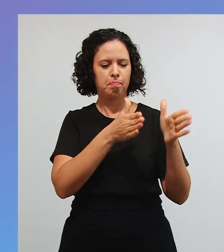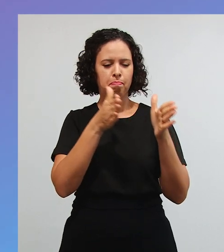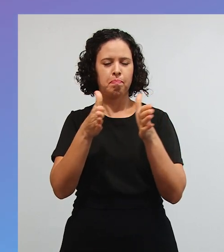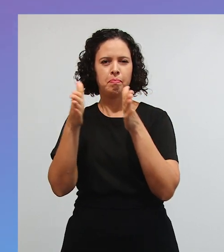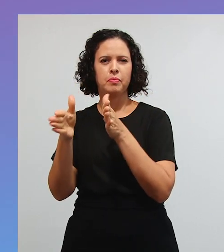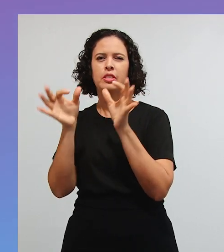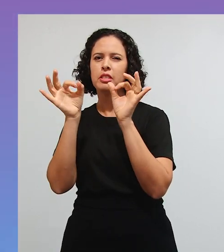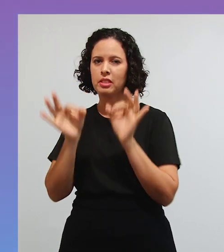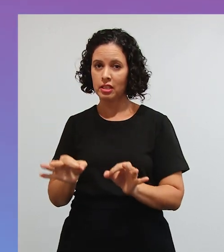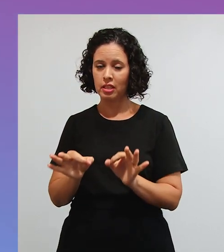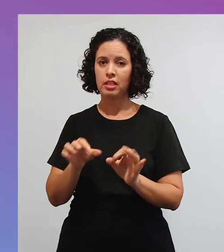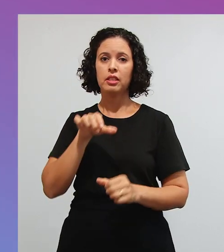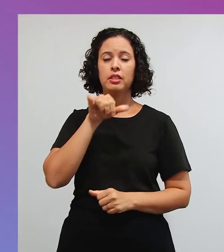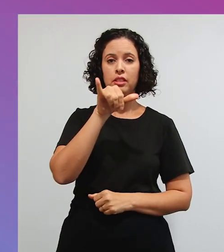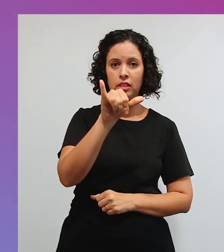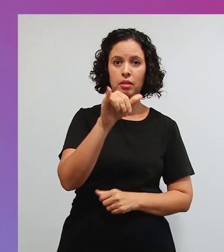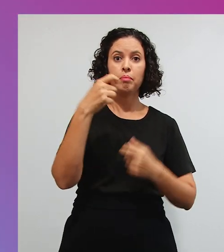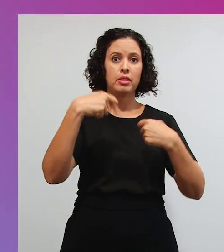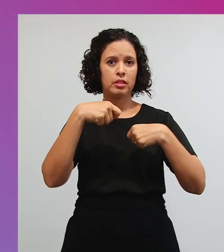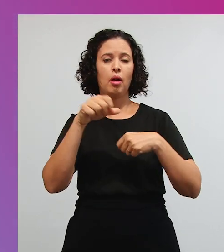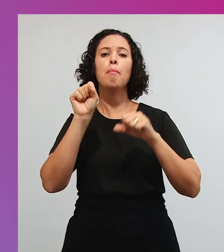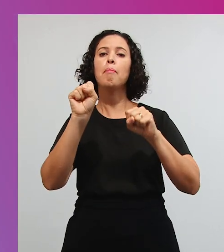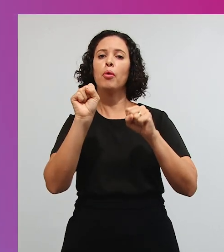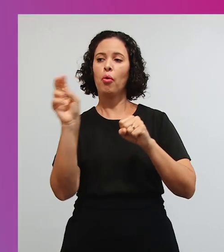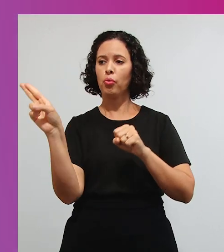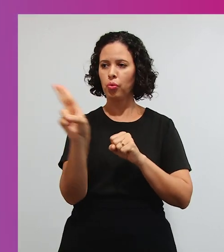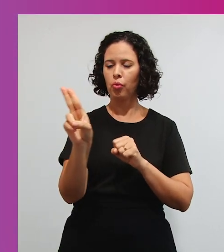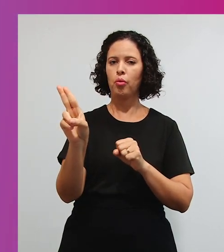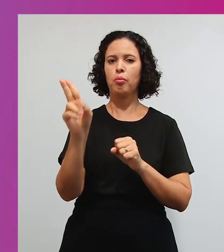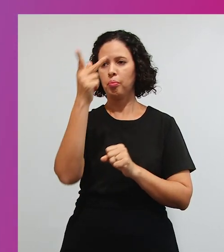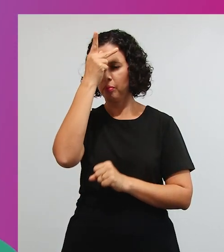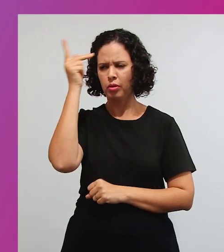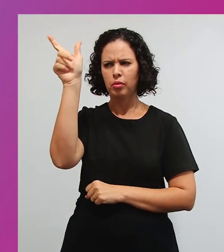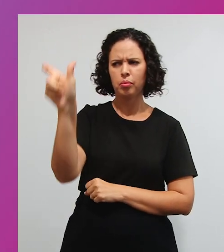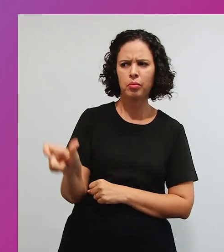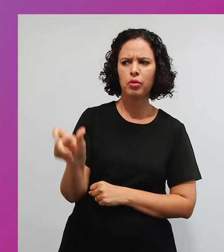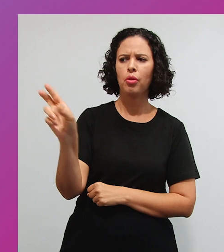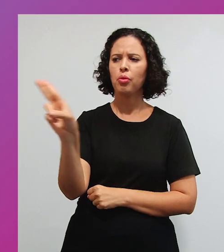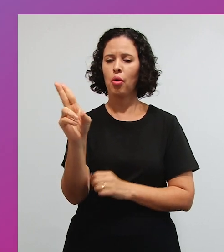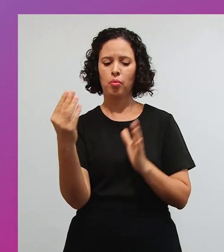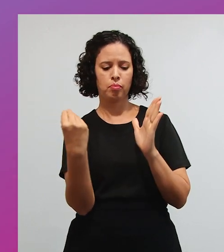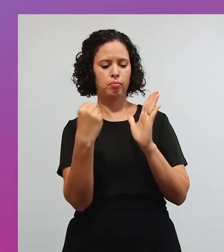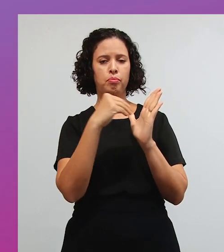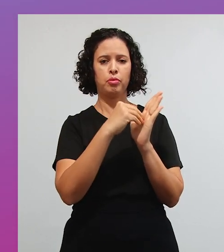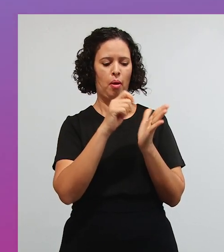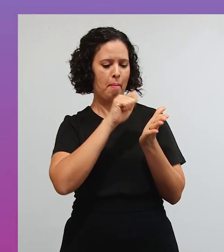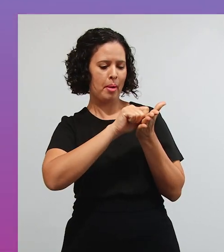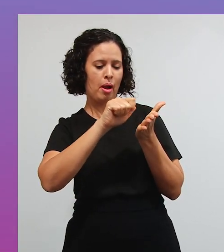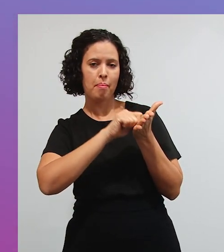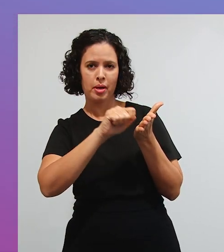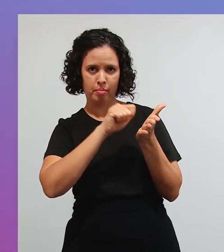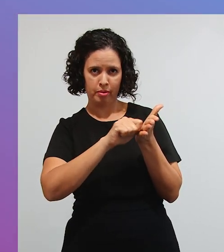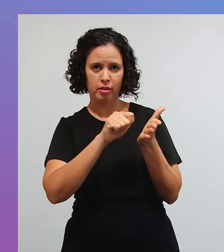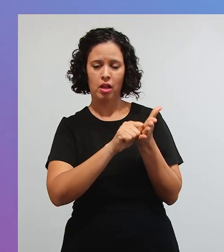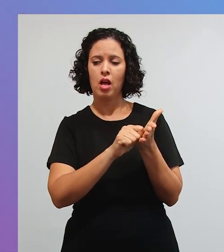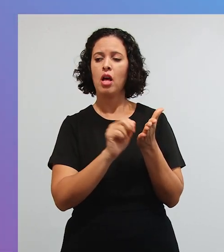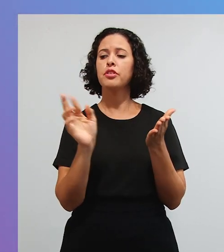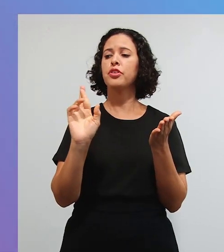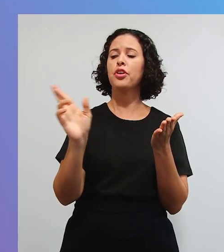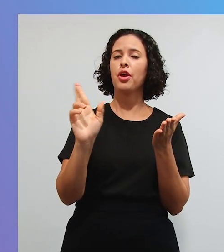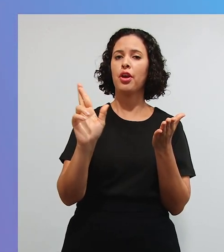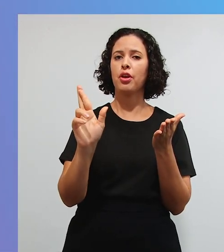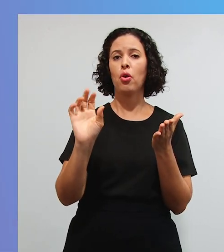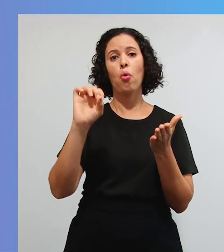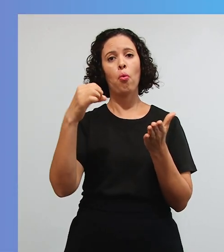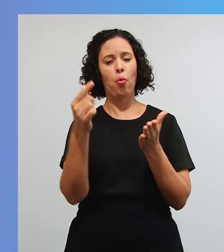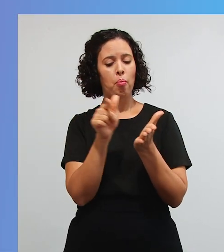ordem. Se necessário, identifique nominalmente os documentos escrevendo o nome da pessoa a quem pertencem ou